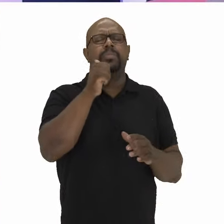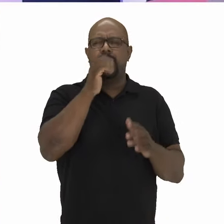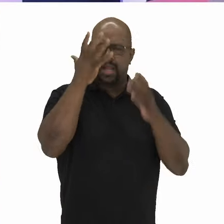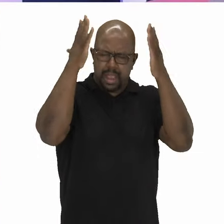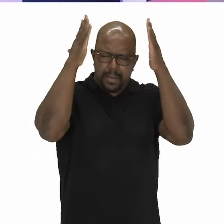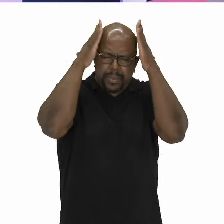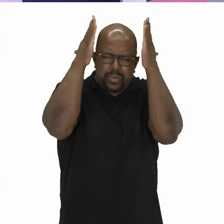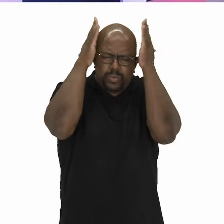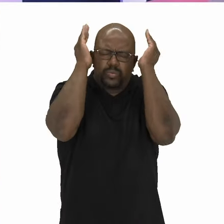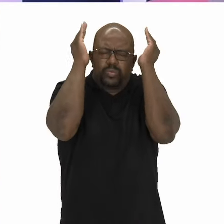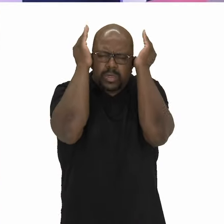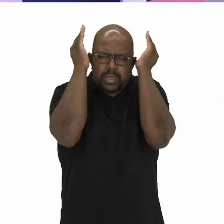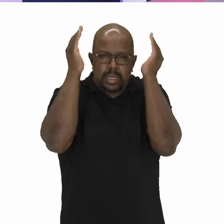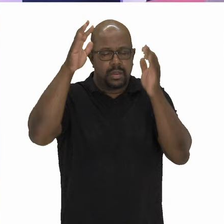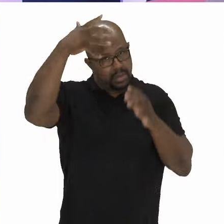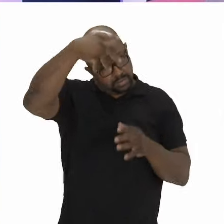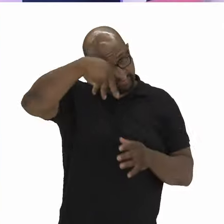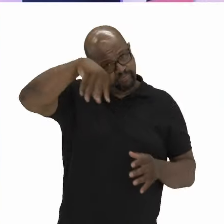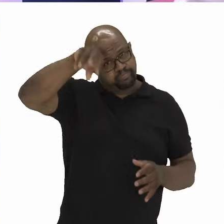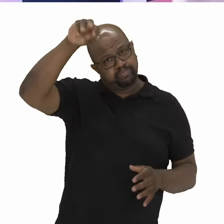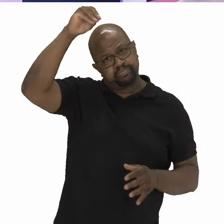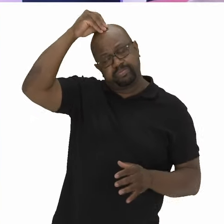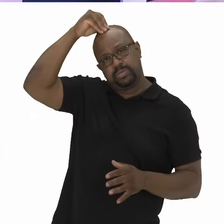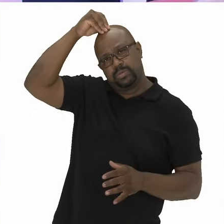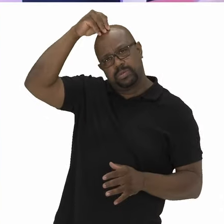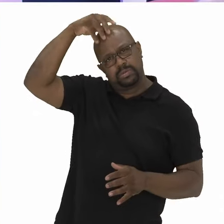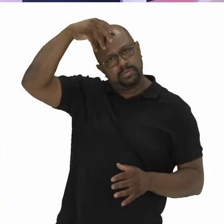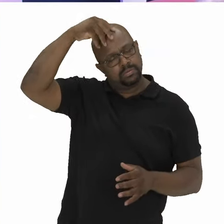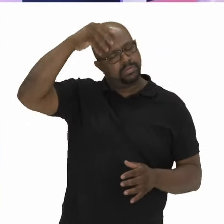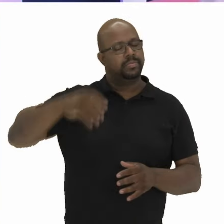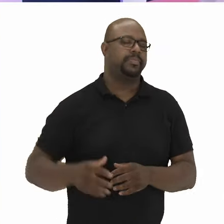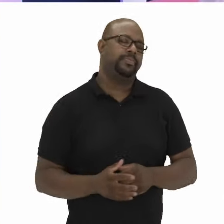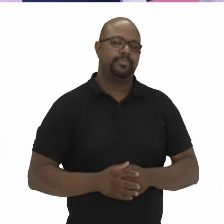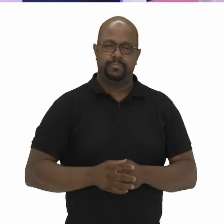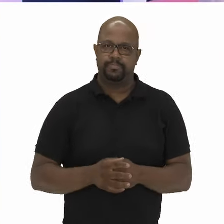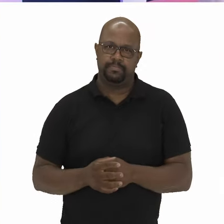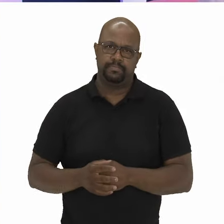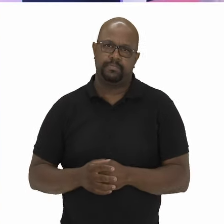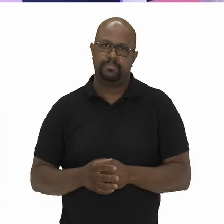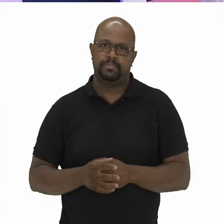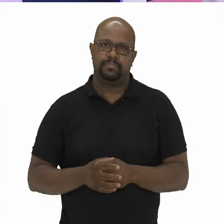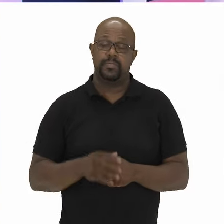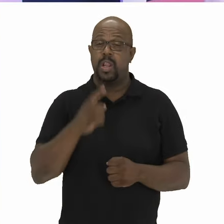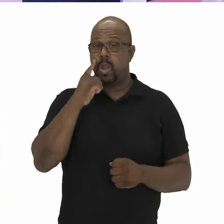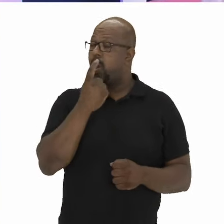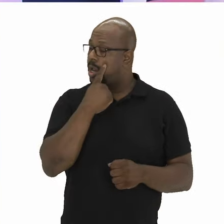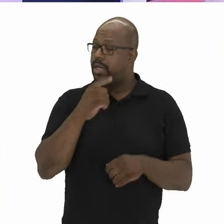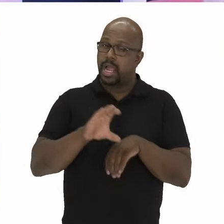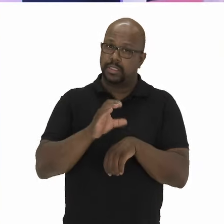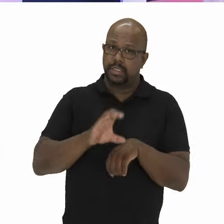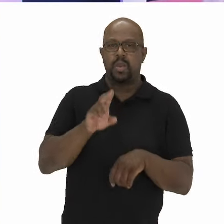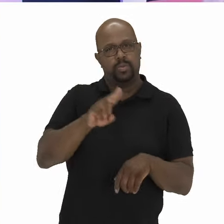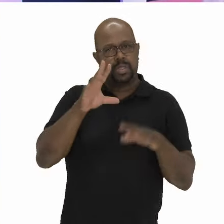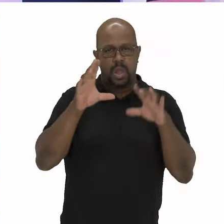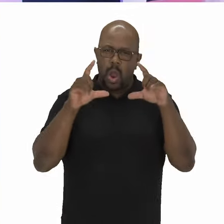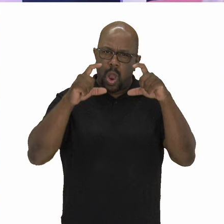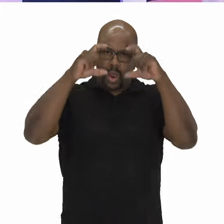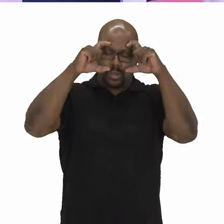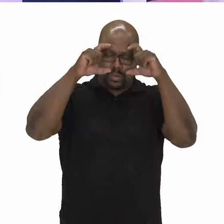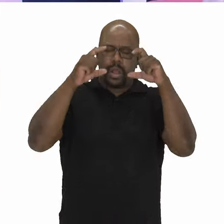grisalhos com uma franja mais comprida que presa para trás forma um topete no formato de uma onda olhos castanhos